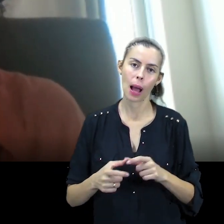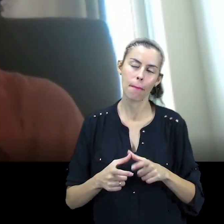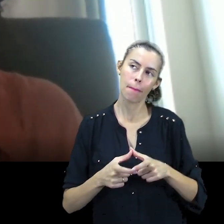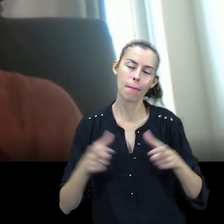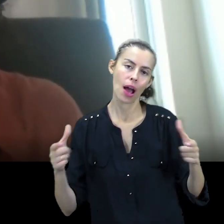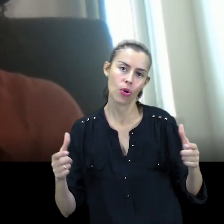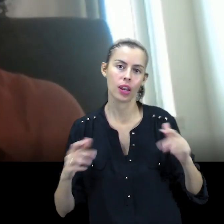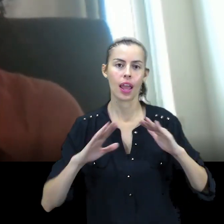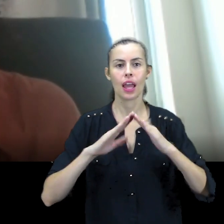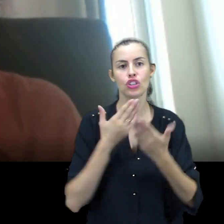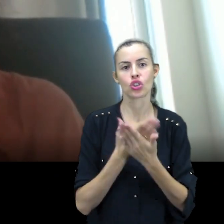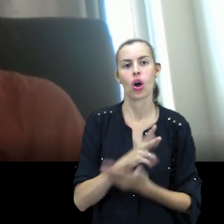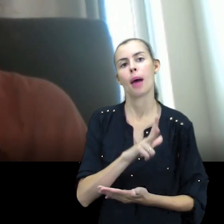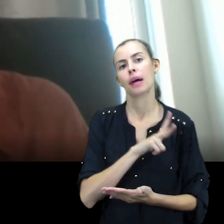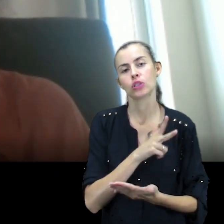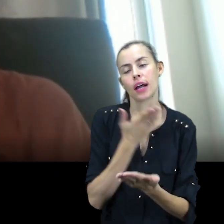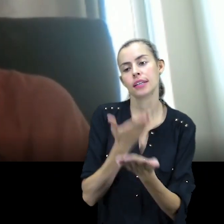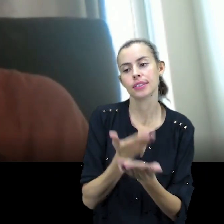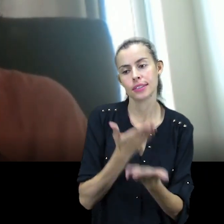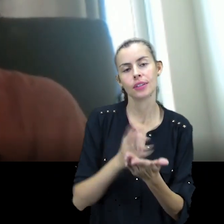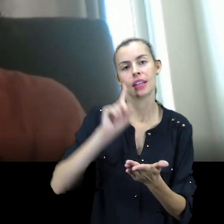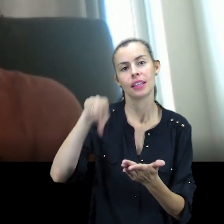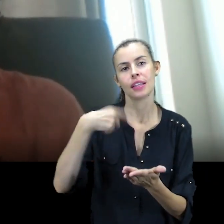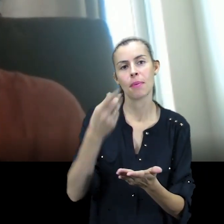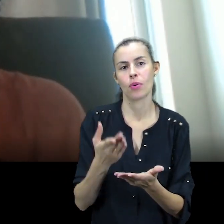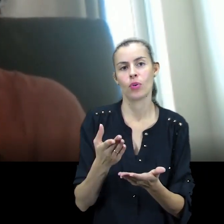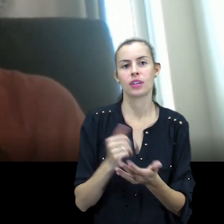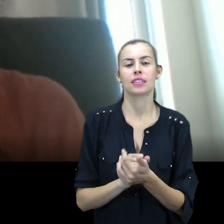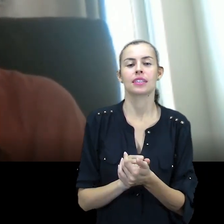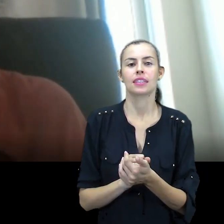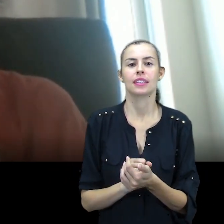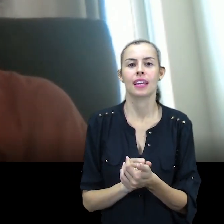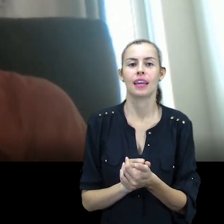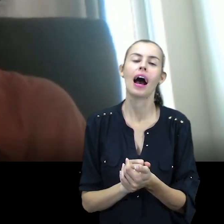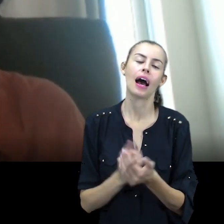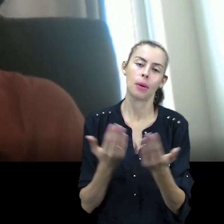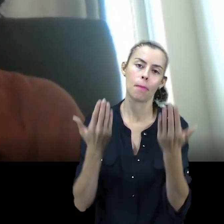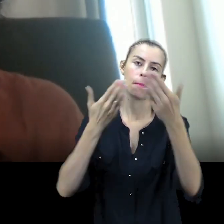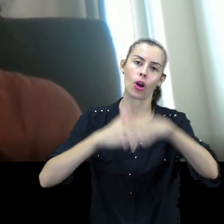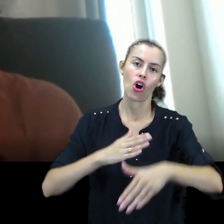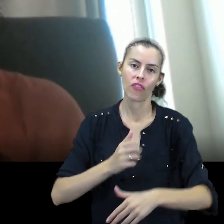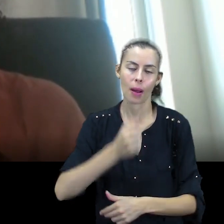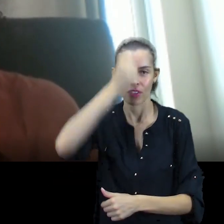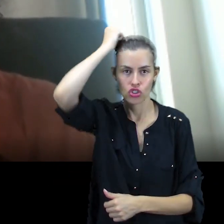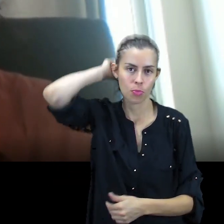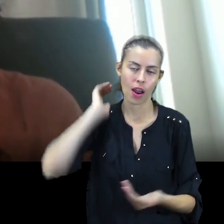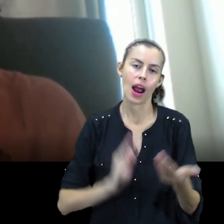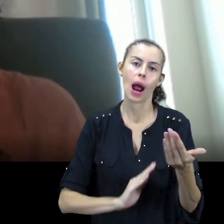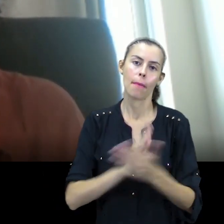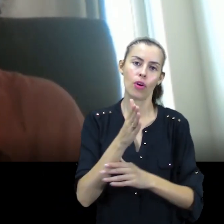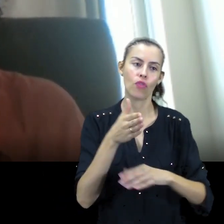inserir esse estudante dentro de uma unidade básica de saúde, sem fazer com ele antes uma